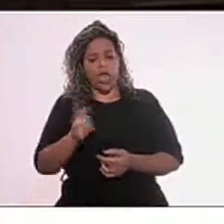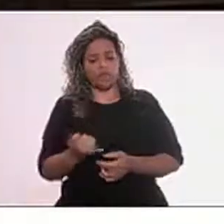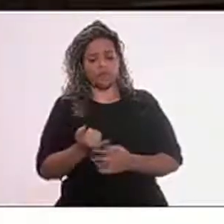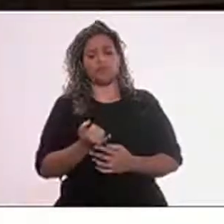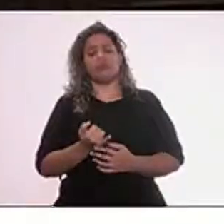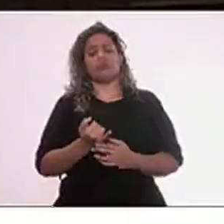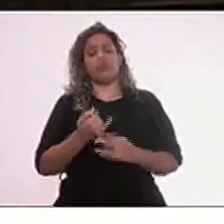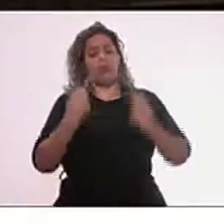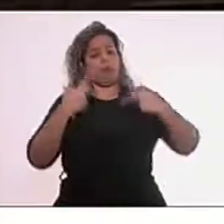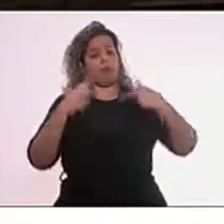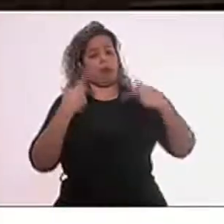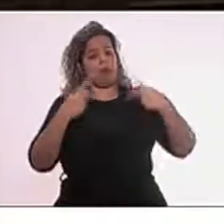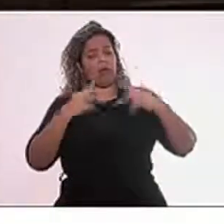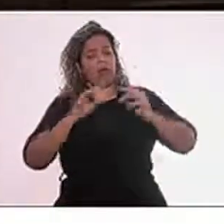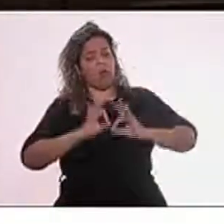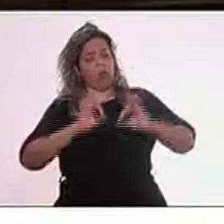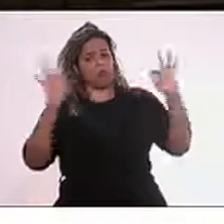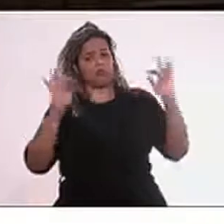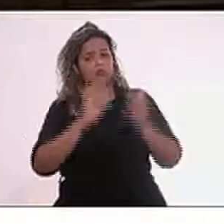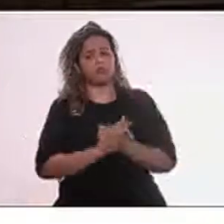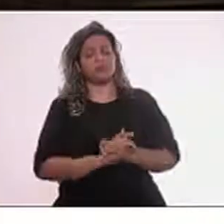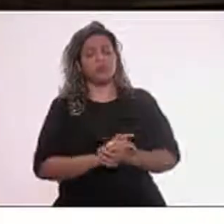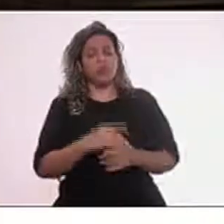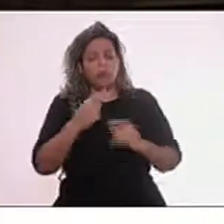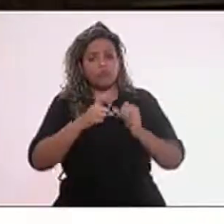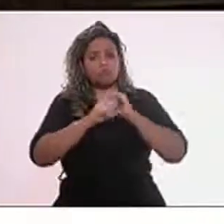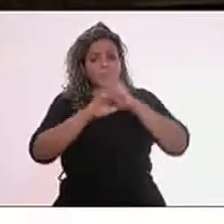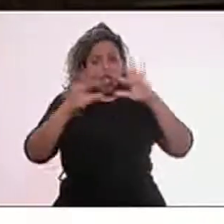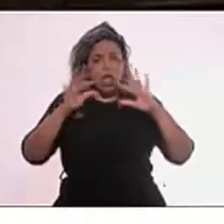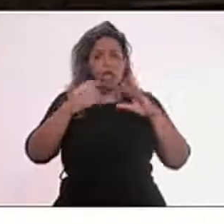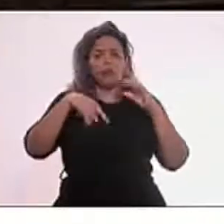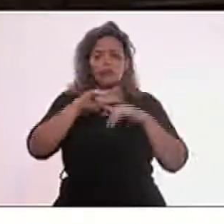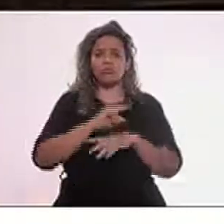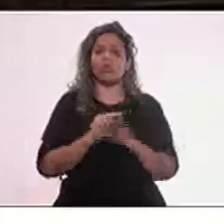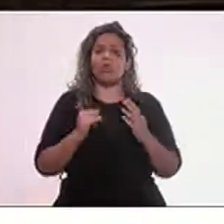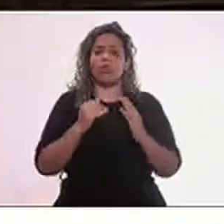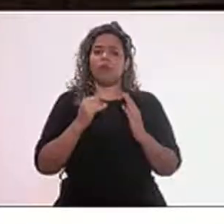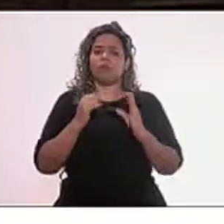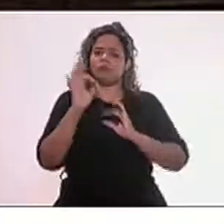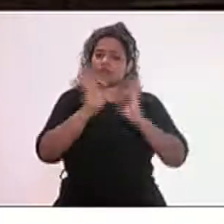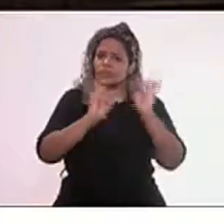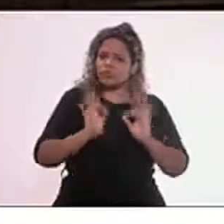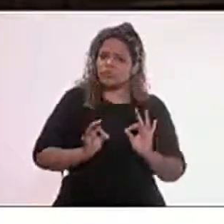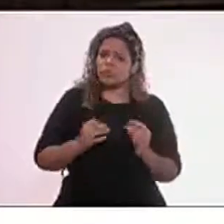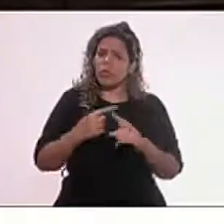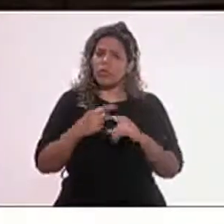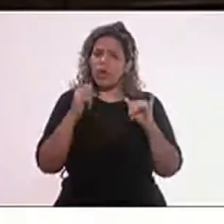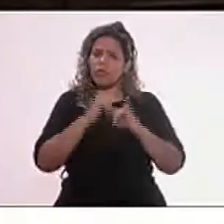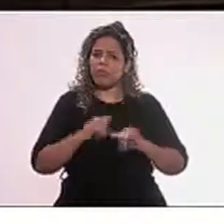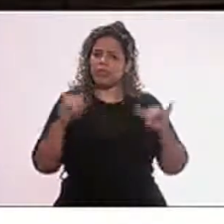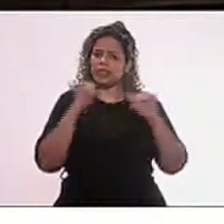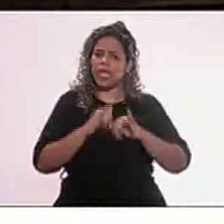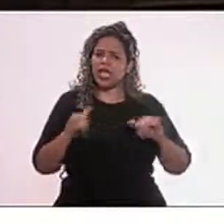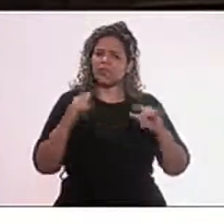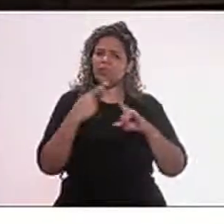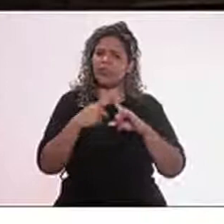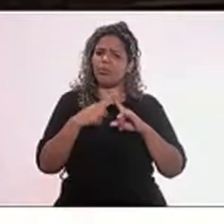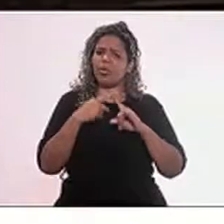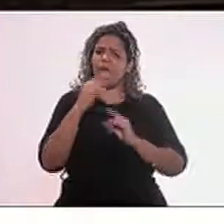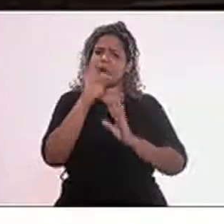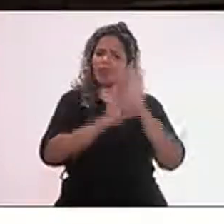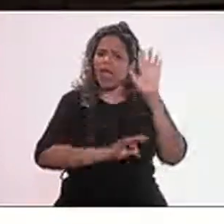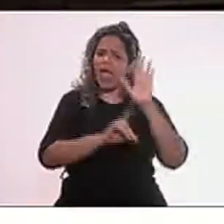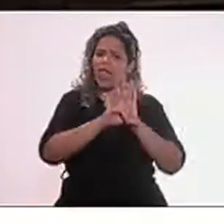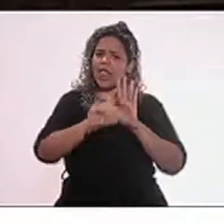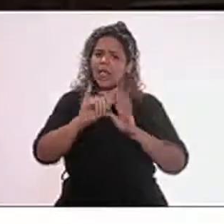parâmetros objetivos, define critérios com transparência, de forma meticulosa, dá publicidade, porque é um texto, porque é uma